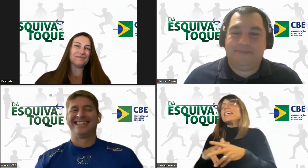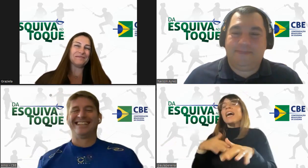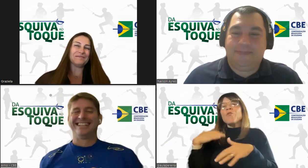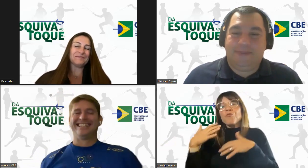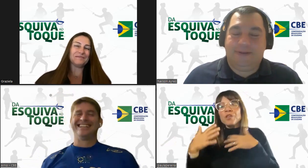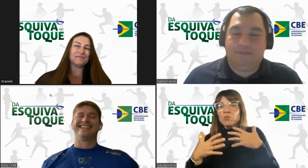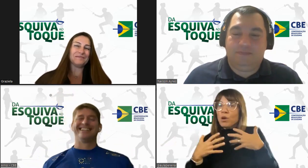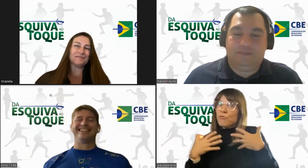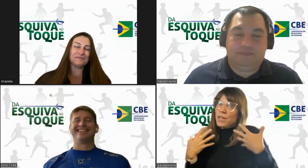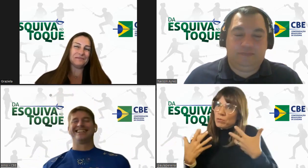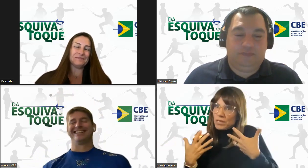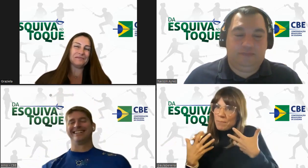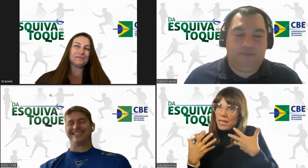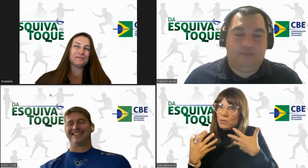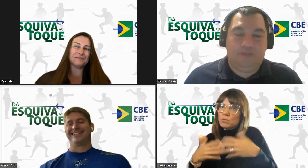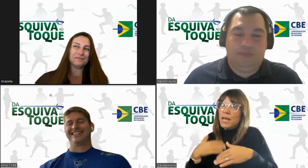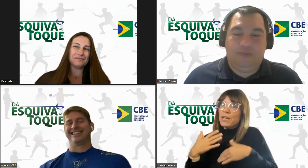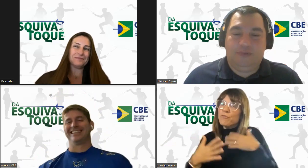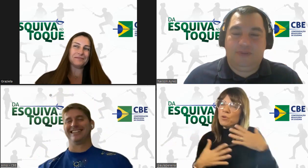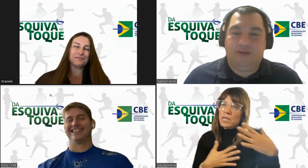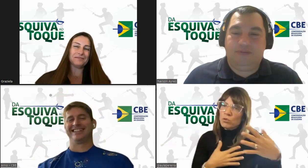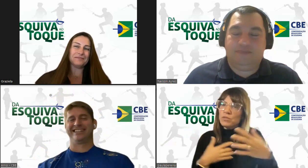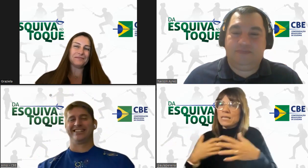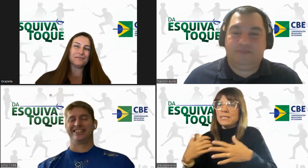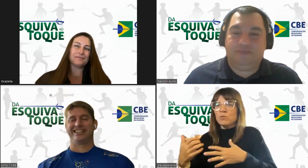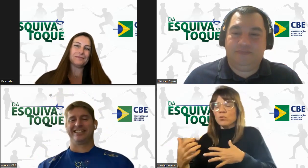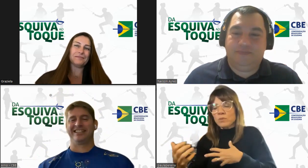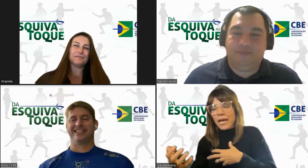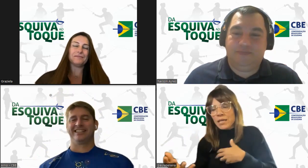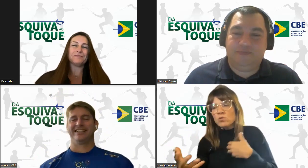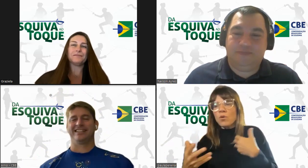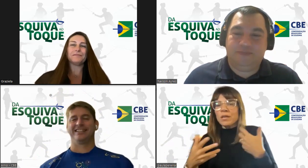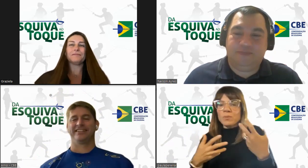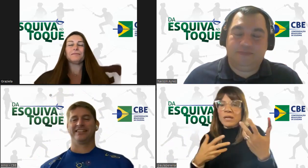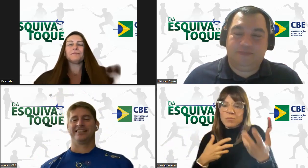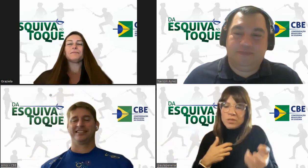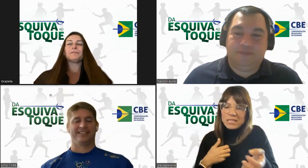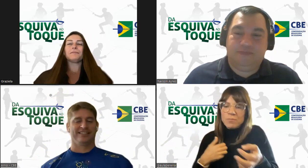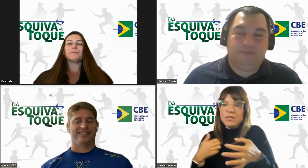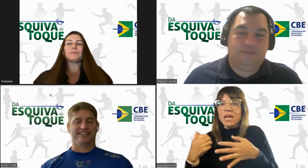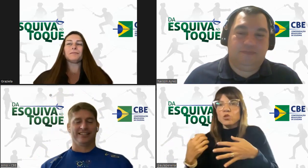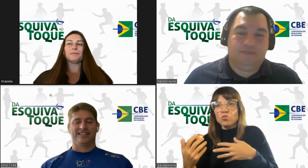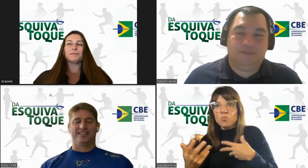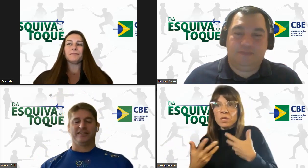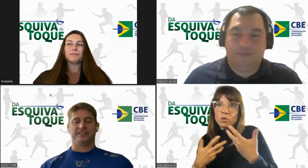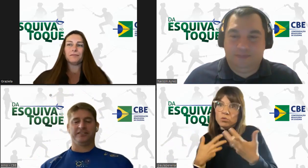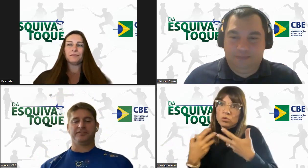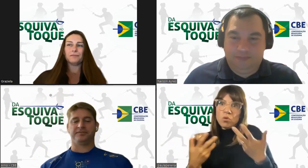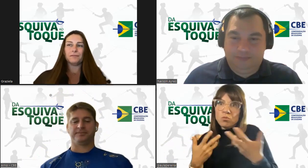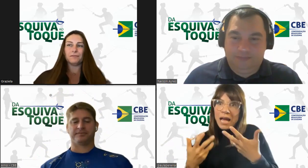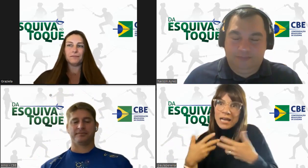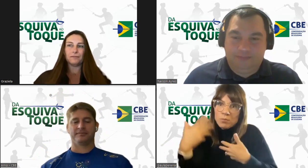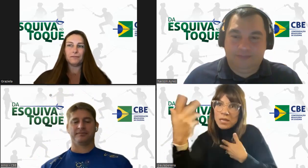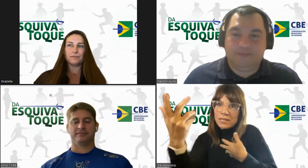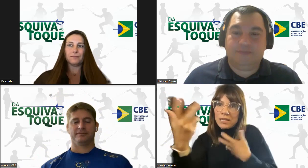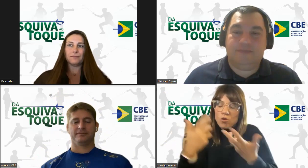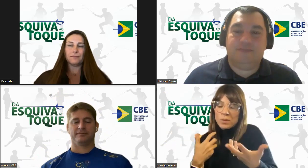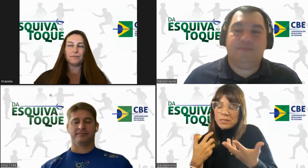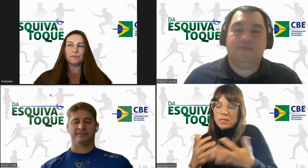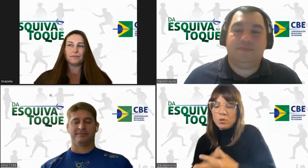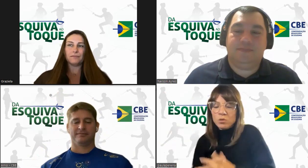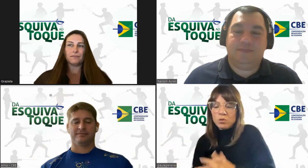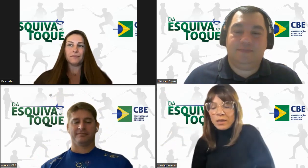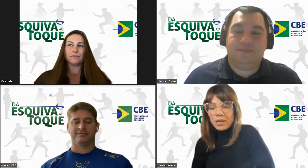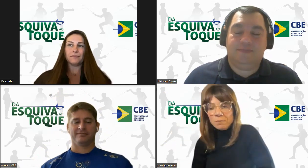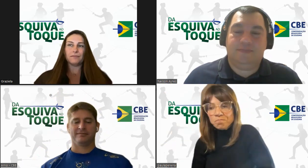E aí eu fui indo e eu vendo que é medo daí fui indo trazendo né questões para que Ele pudesse pensar junto comigo eu tô no online porque